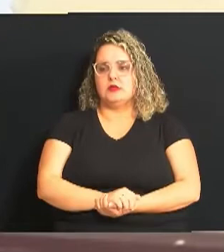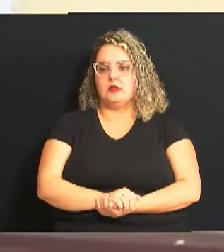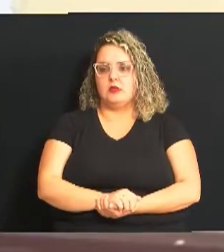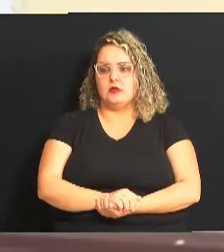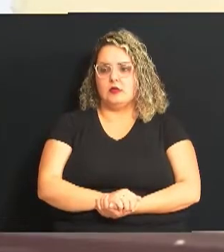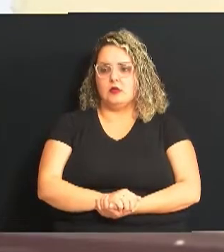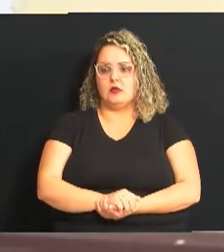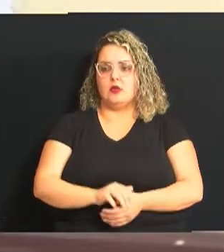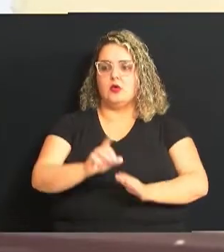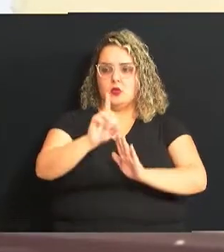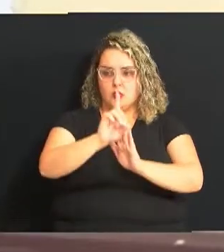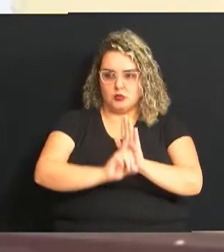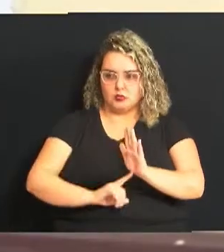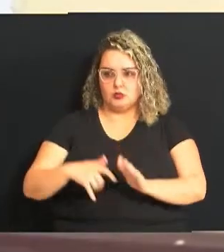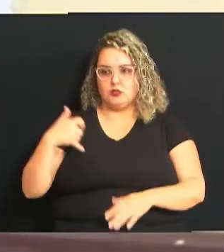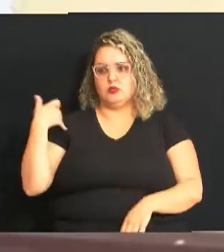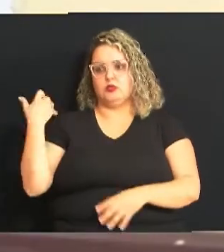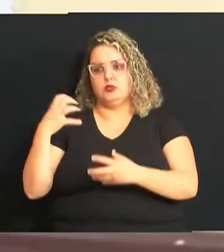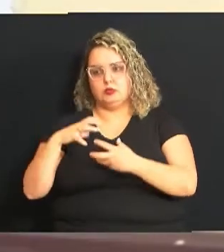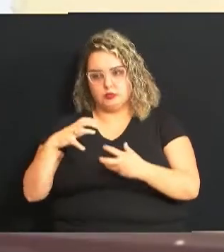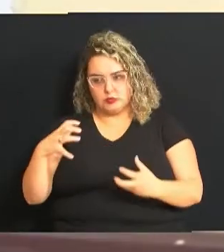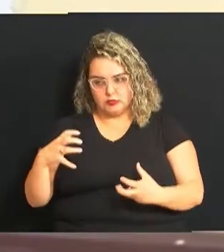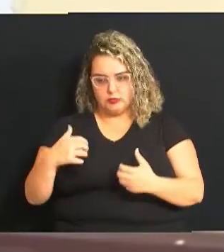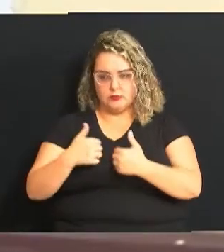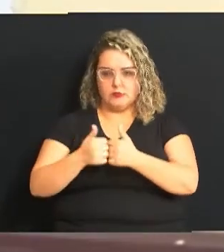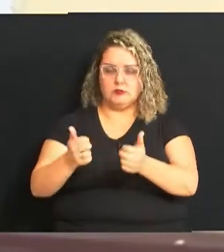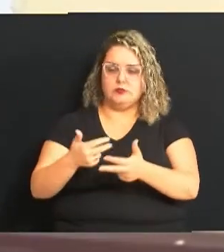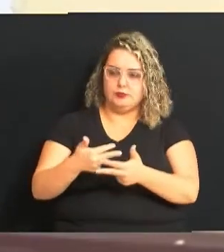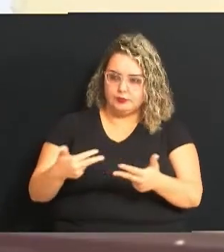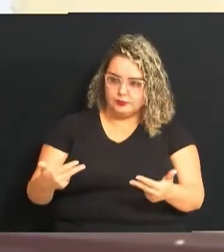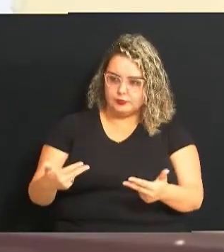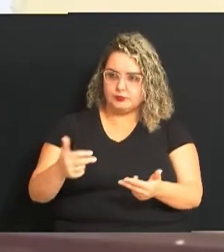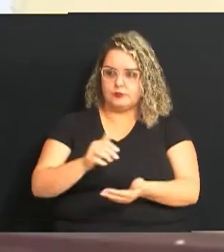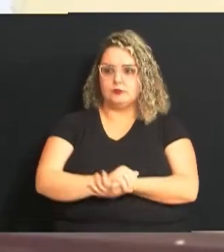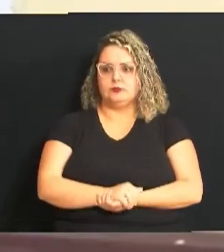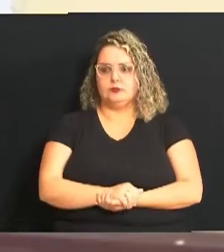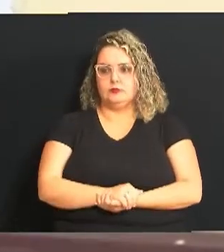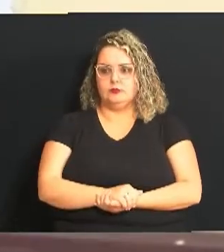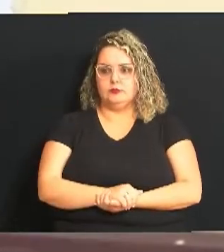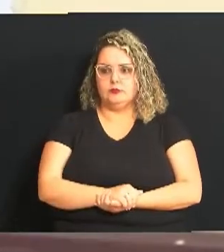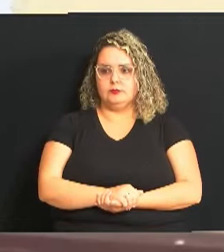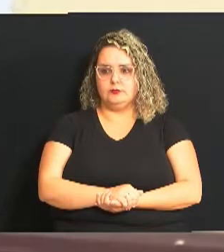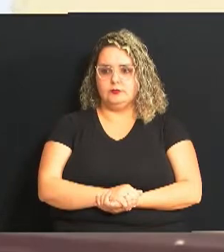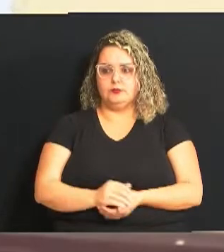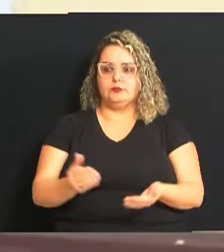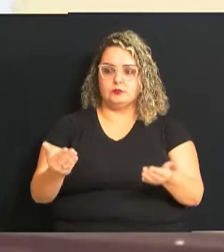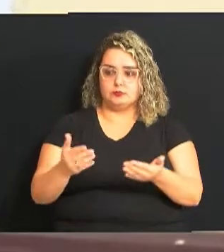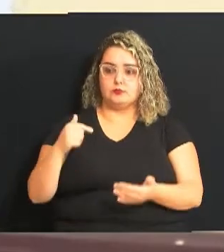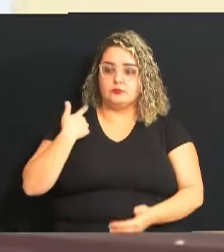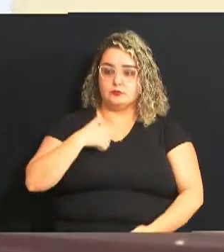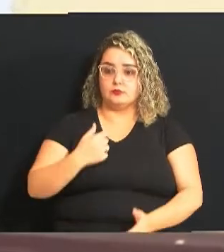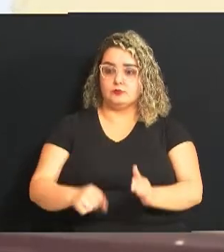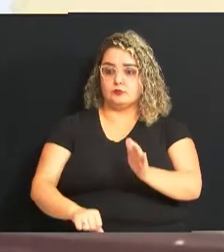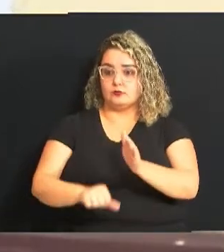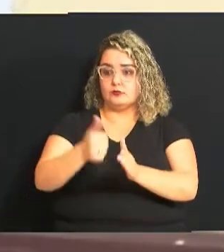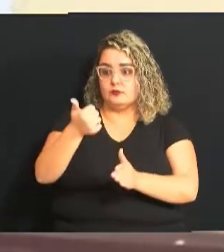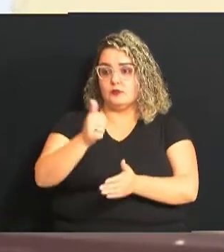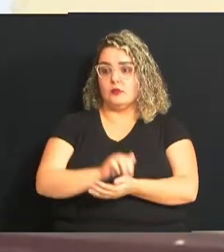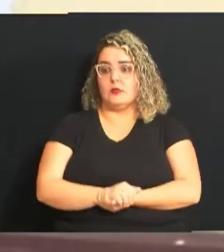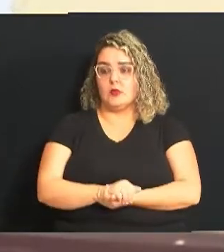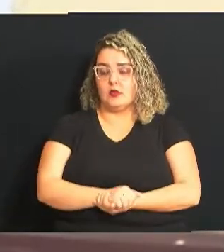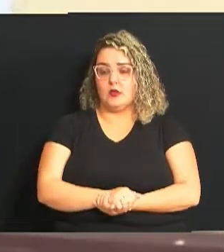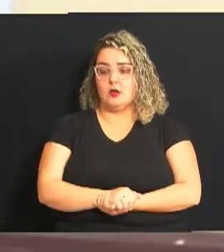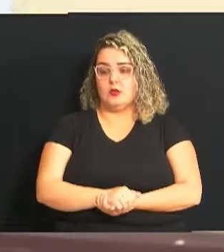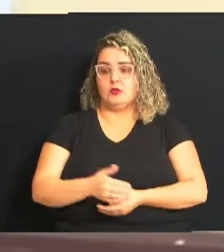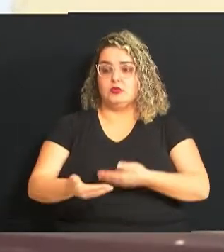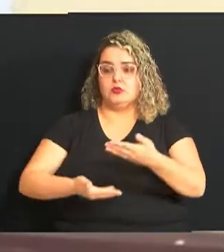o direito ao idoso, ao transporte público. Hoje nós somos pioneiros num serviço